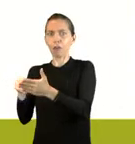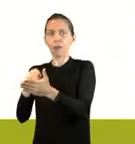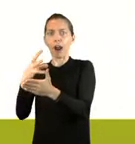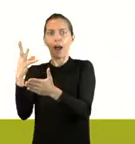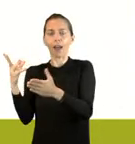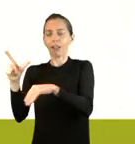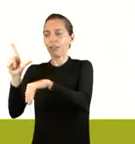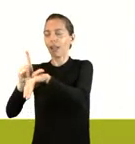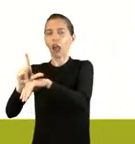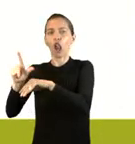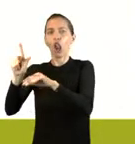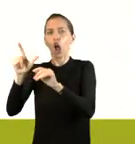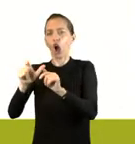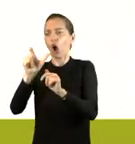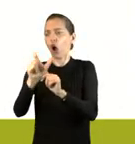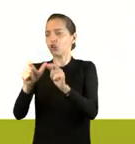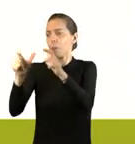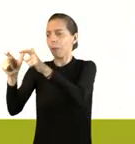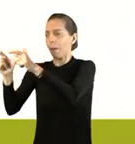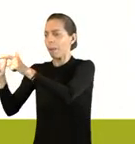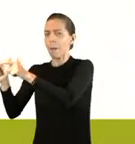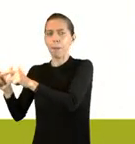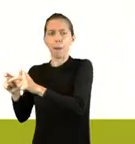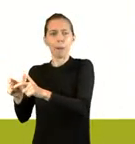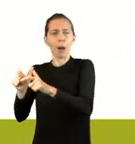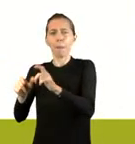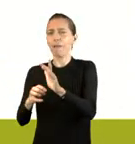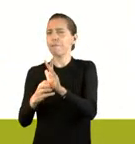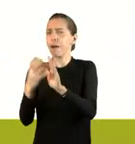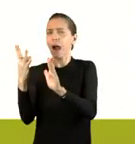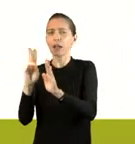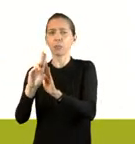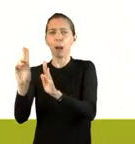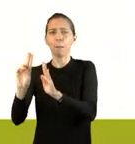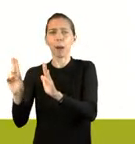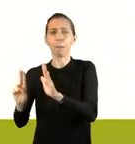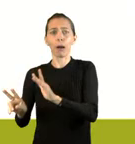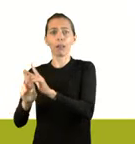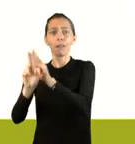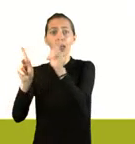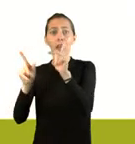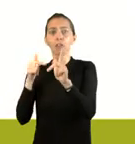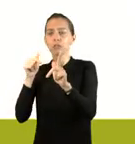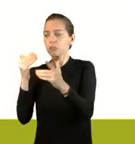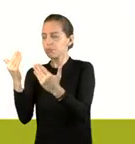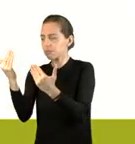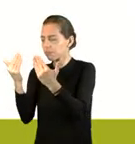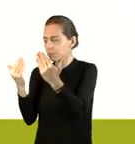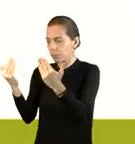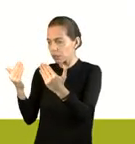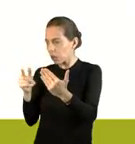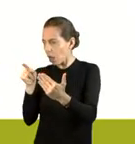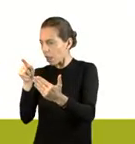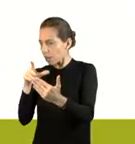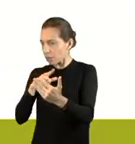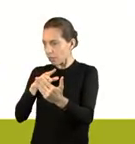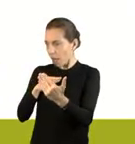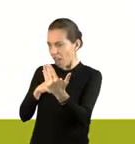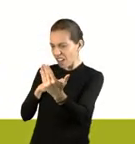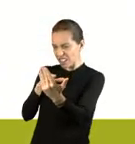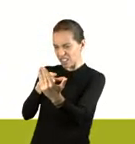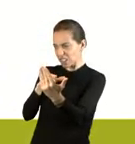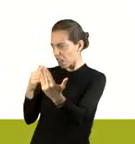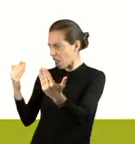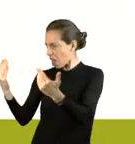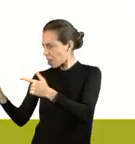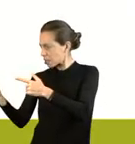loja do Gustavo, a loja do Felipe, a loja do Lucas, a loja do Pedro. E lá você vai conseguir comparar. Putz, mas o tênis do Gustavo é muito feio, mas